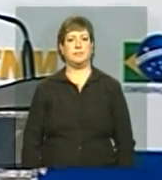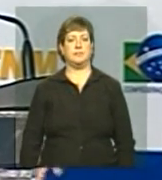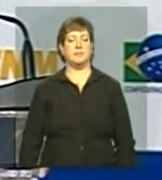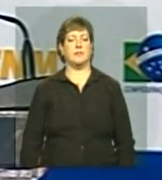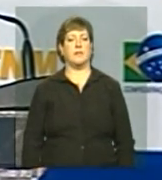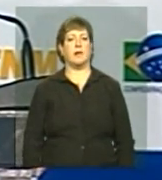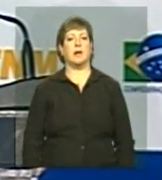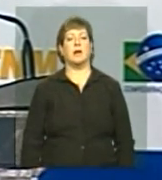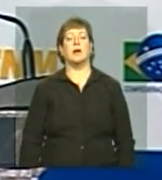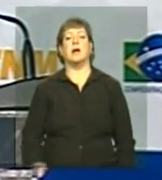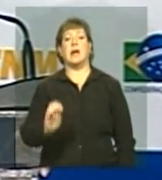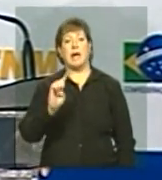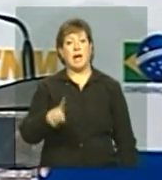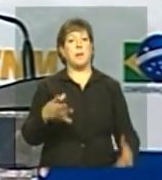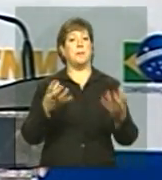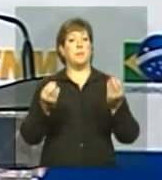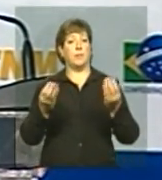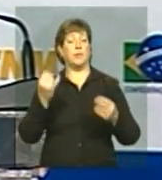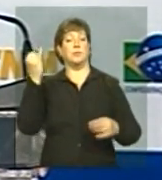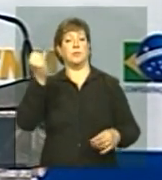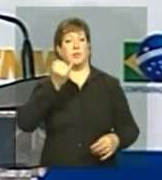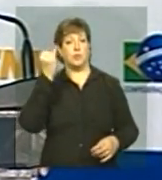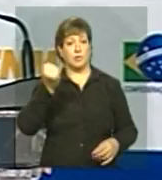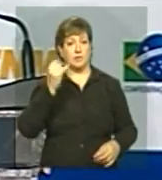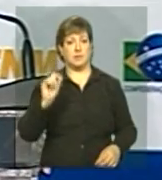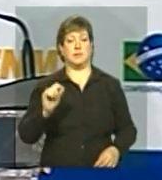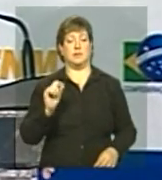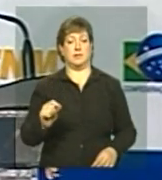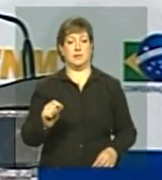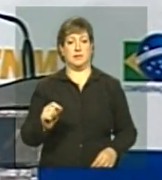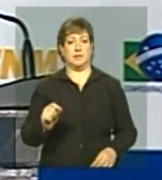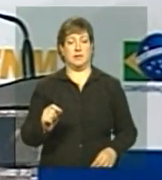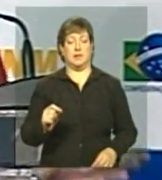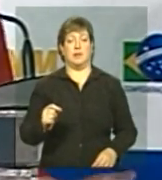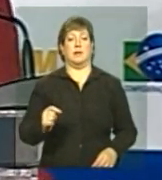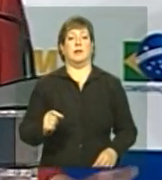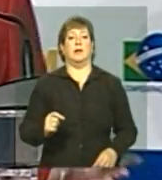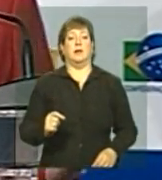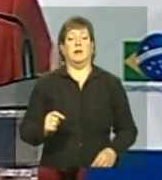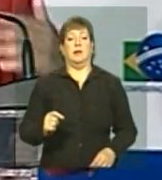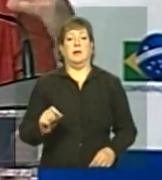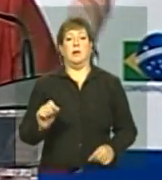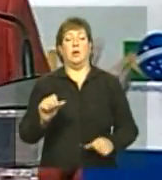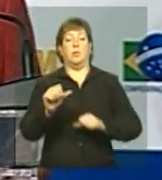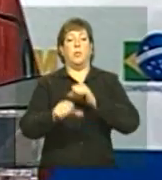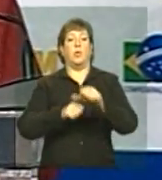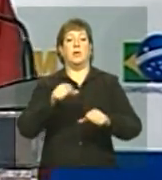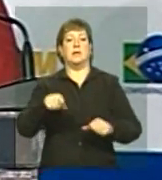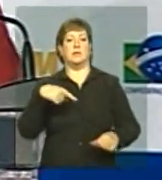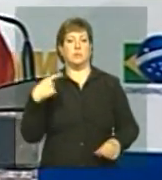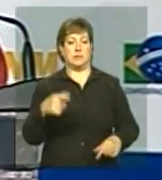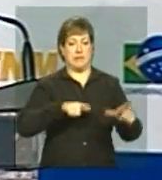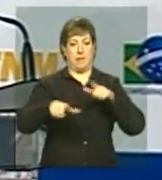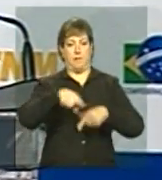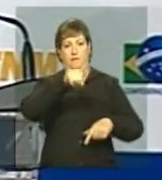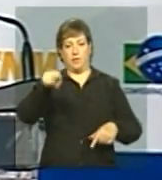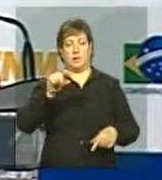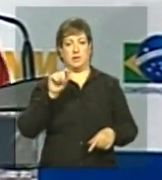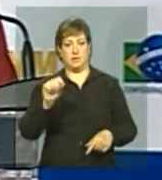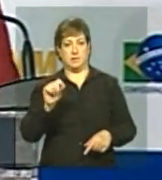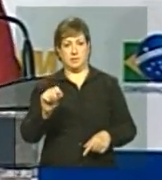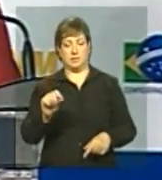É muito importante que na transferência da gestão de vocês, aqueles que